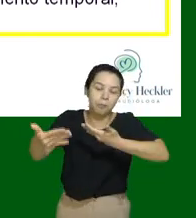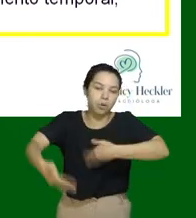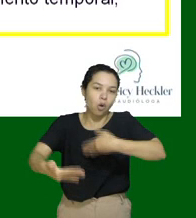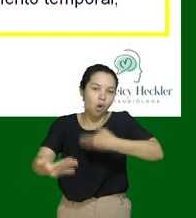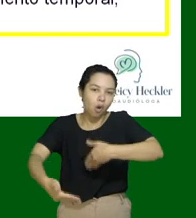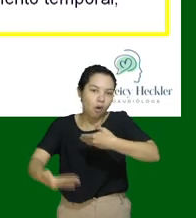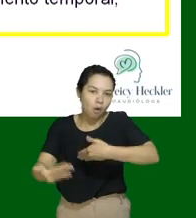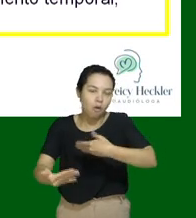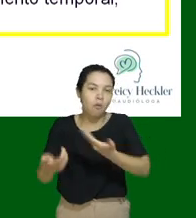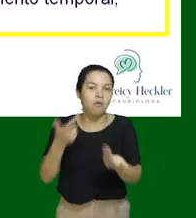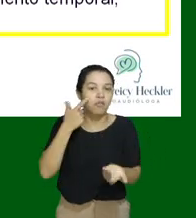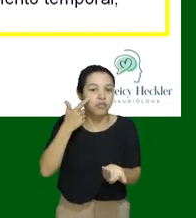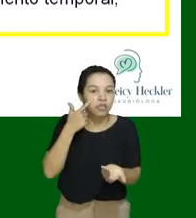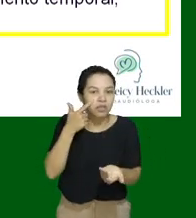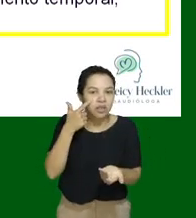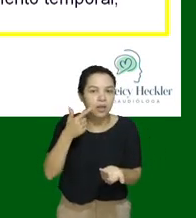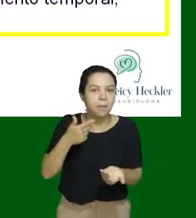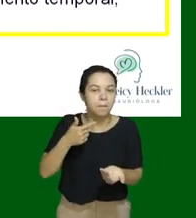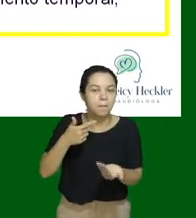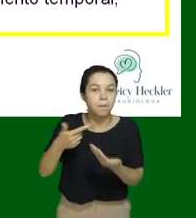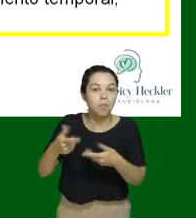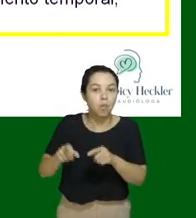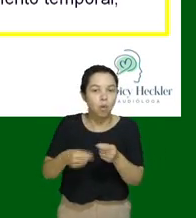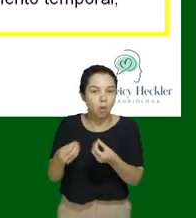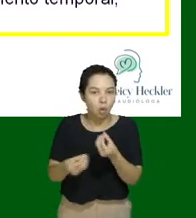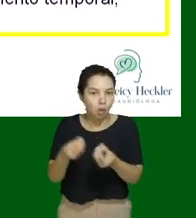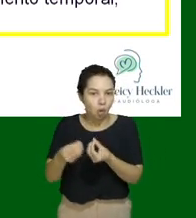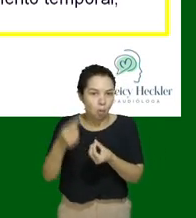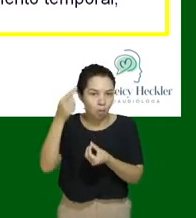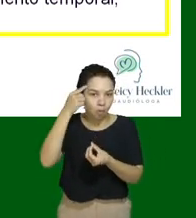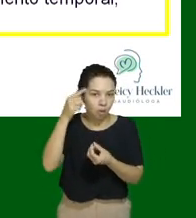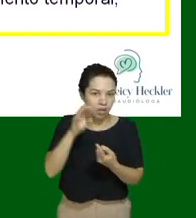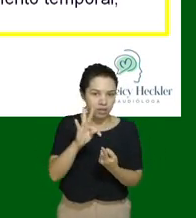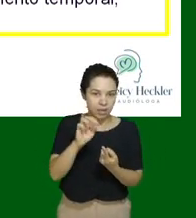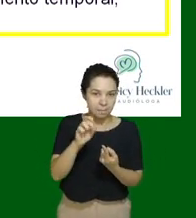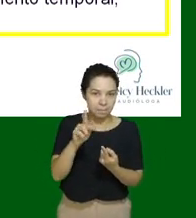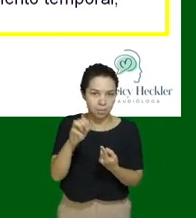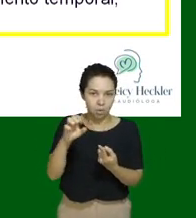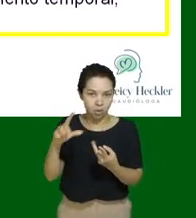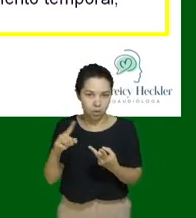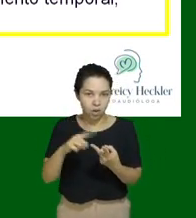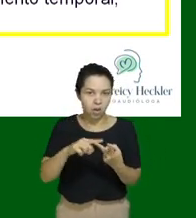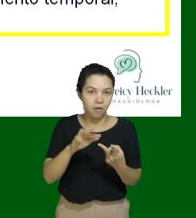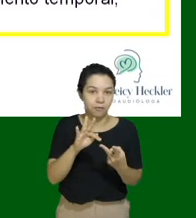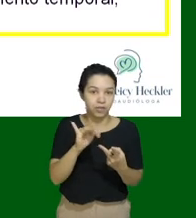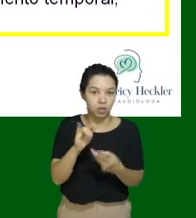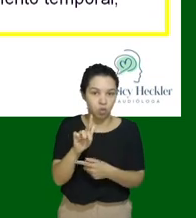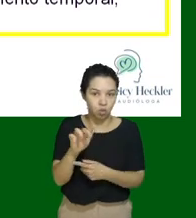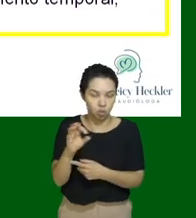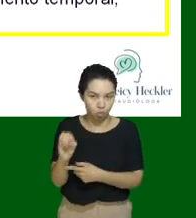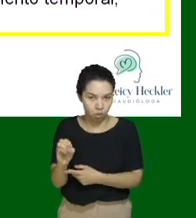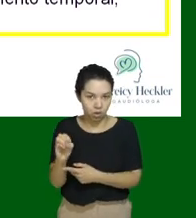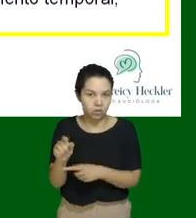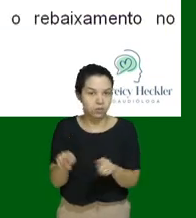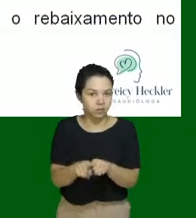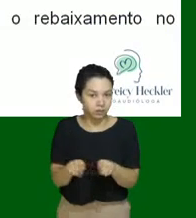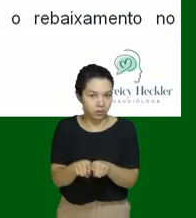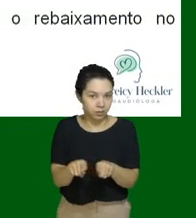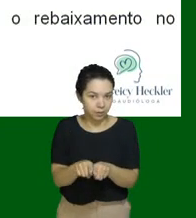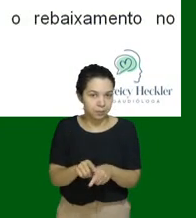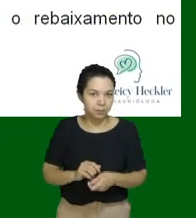sobre processamento temporal, fechamento auditivo, integração e figura fundo, em geral.